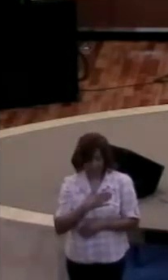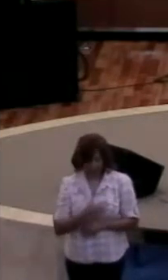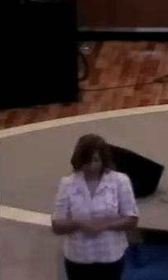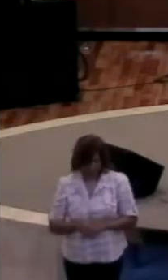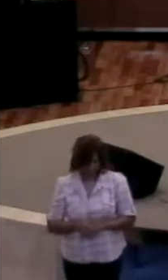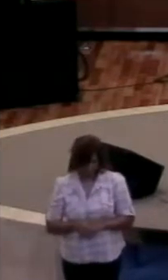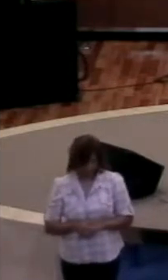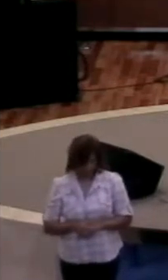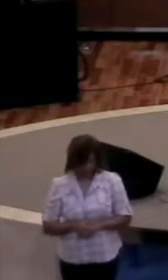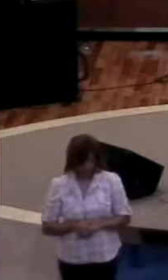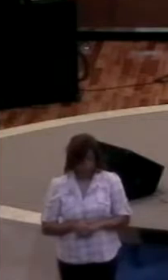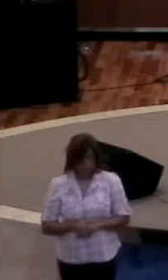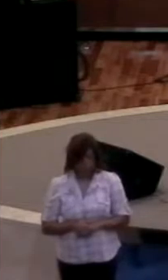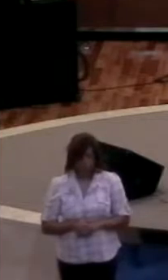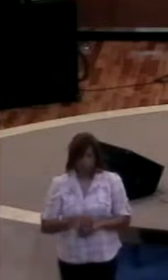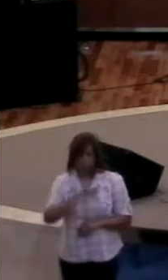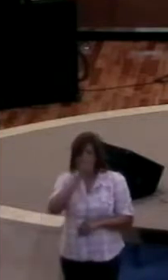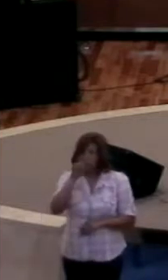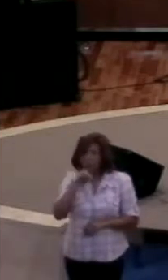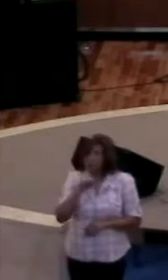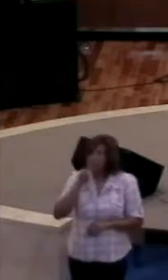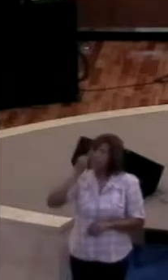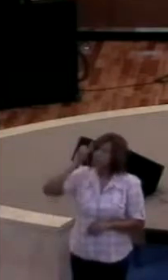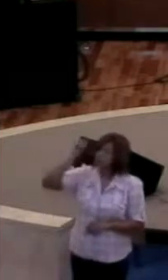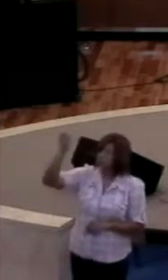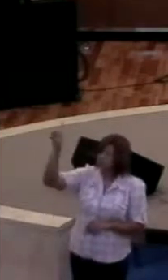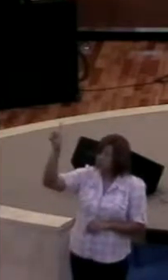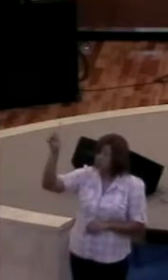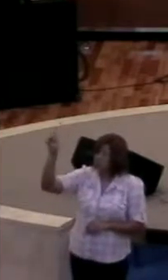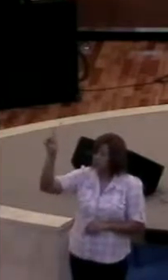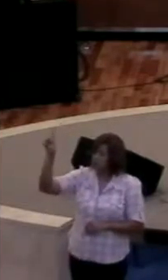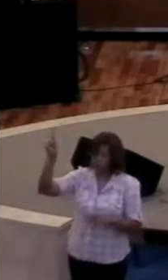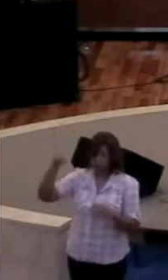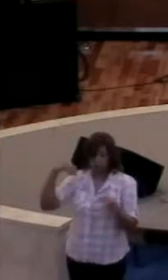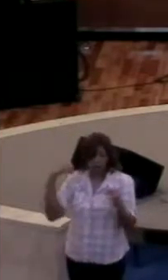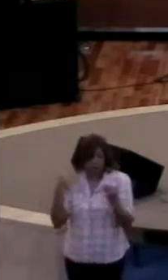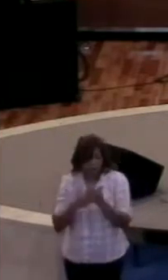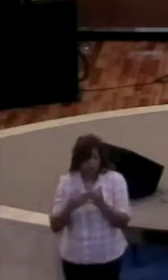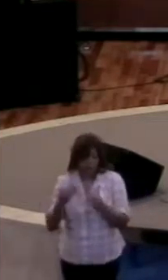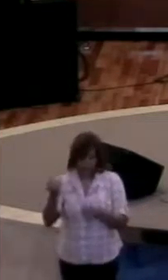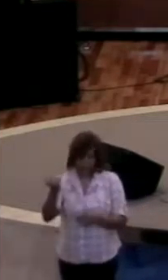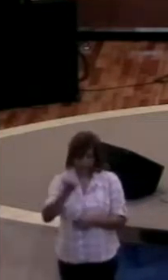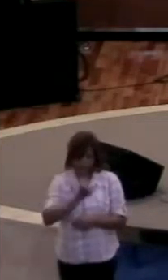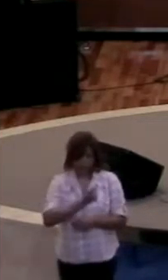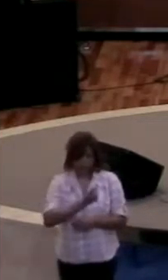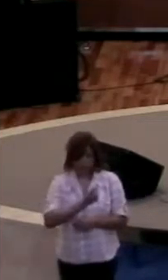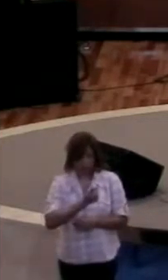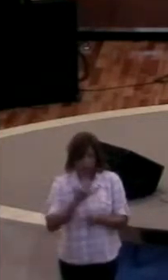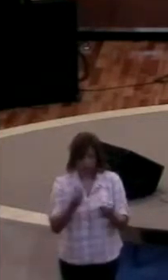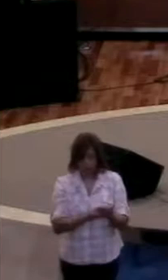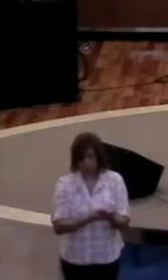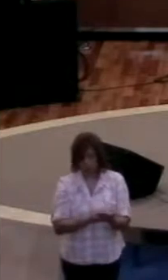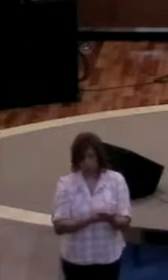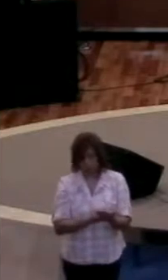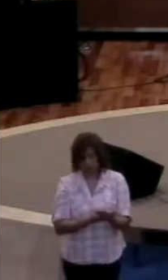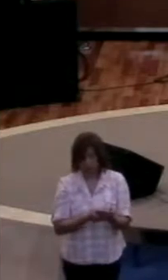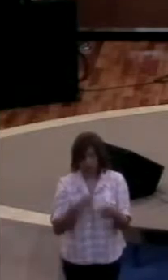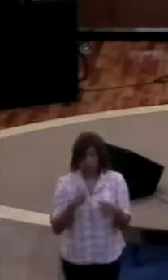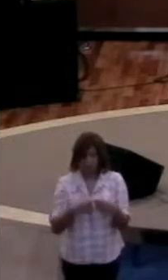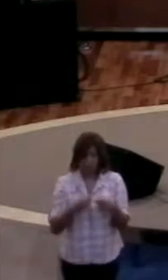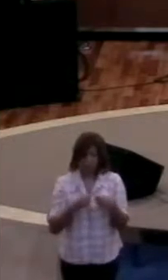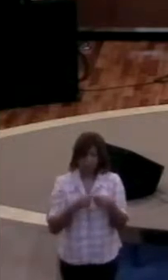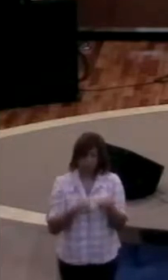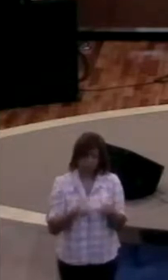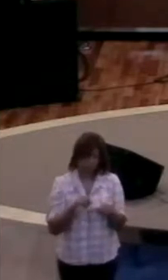ah, cadê o Deus que me prometeu? Cadê as promessas que me fizeram, que Deus me fez? Por que estou assim? Por que